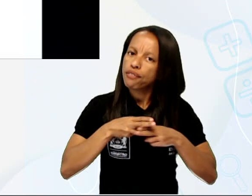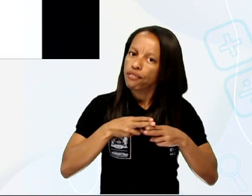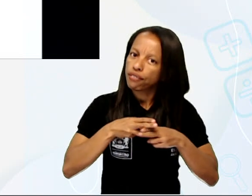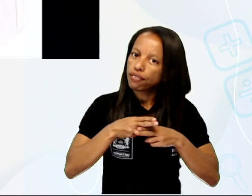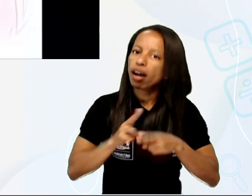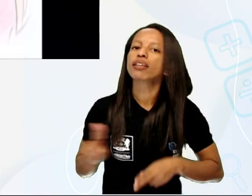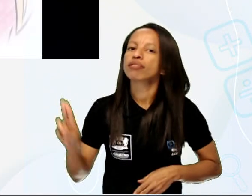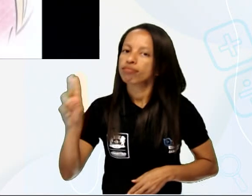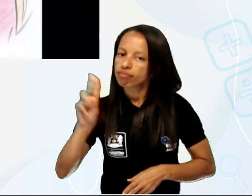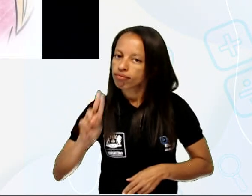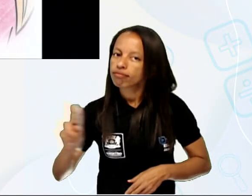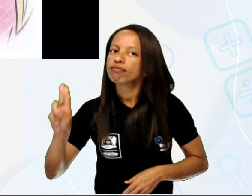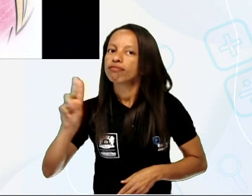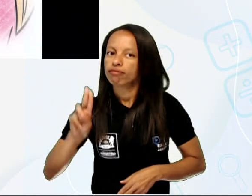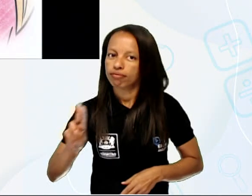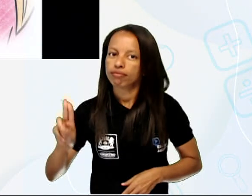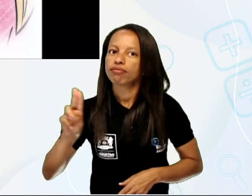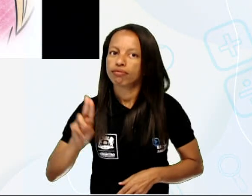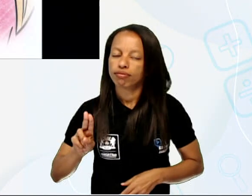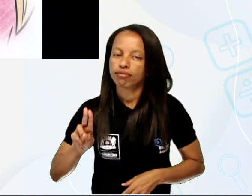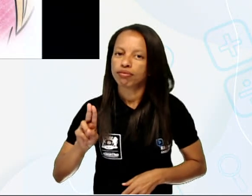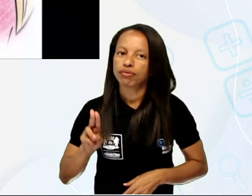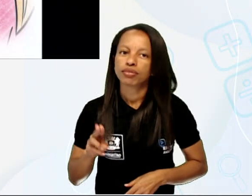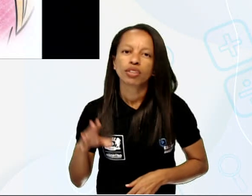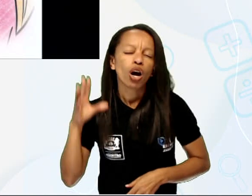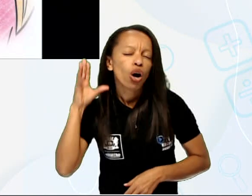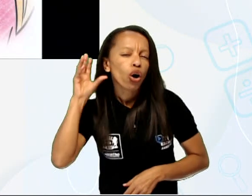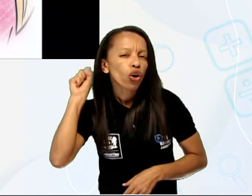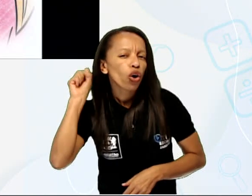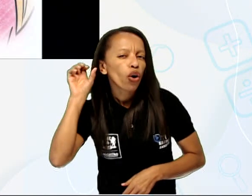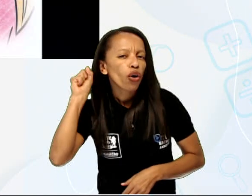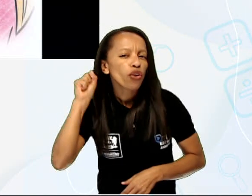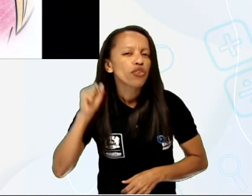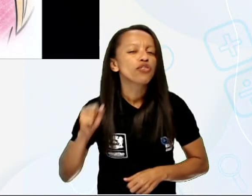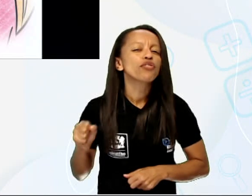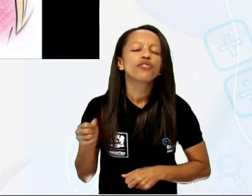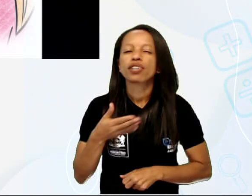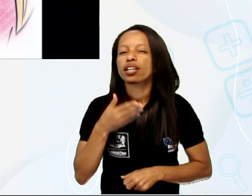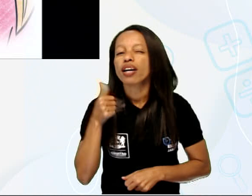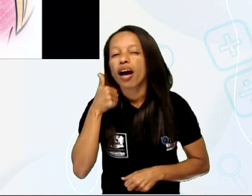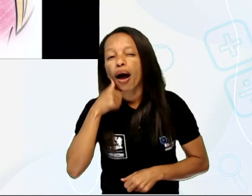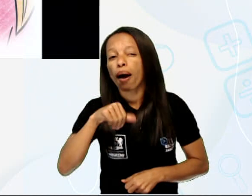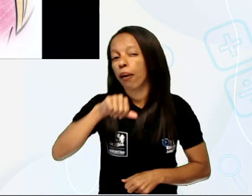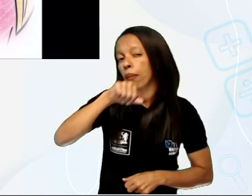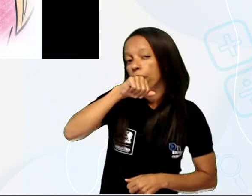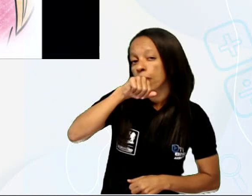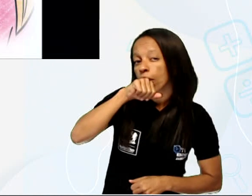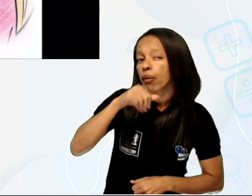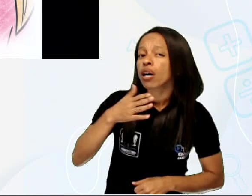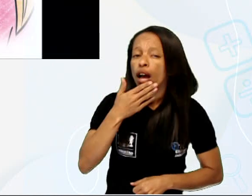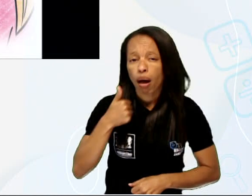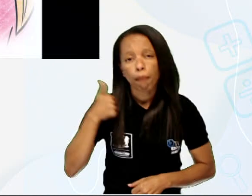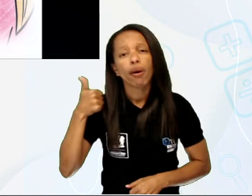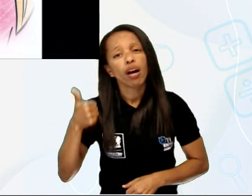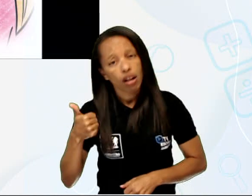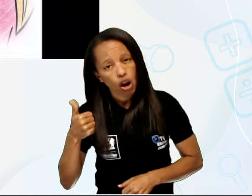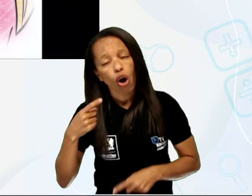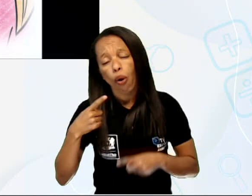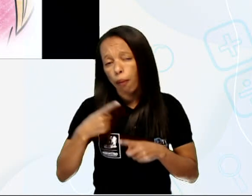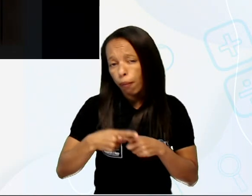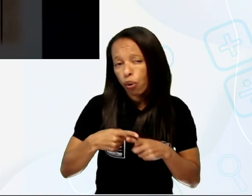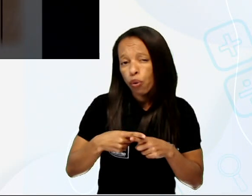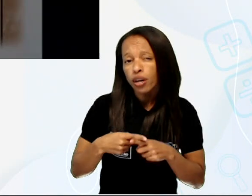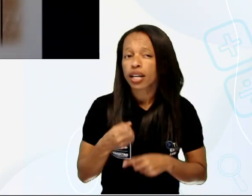usar. Ouvir a mamãe é o melhor a fazer. Porque ela quer o nosso bem e devemos